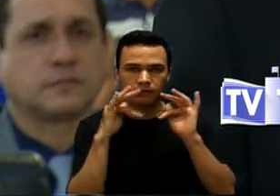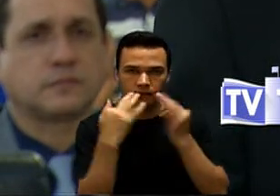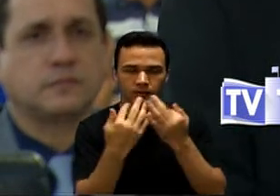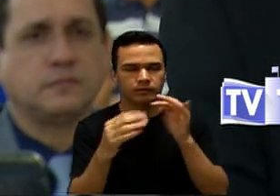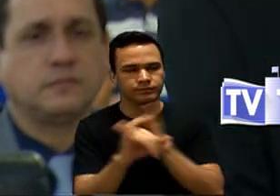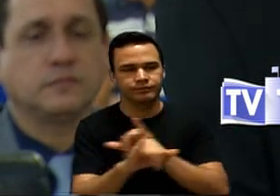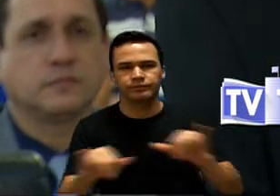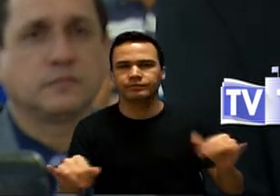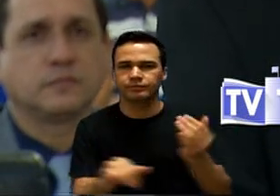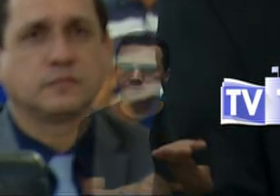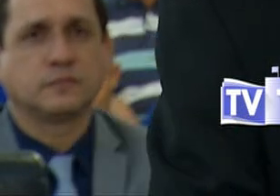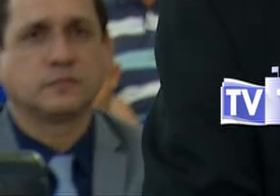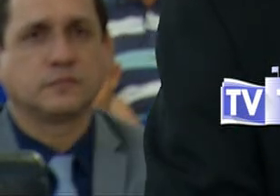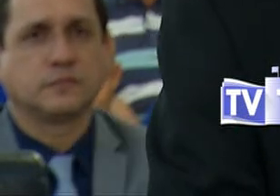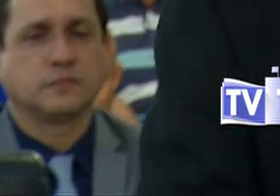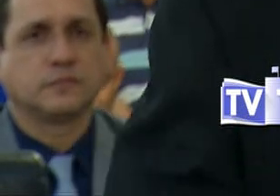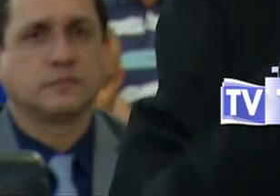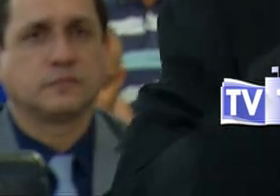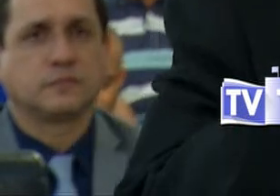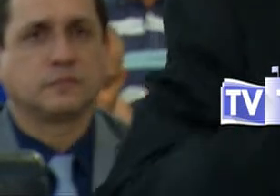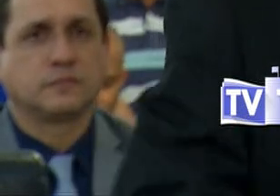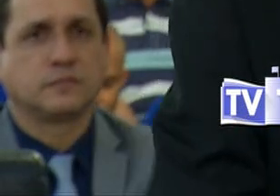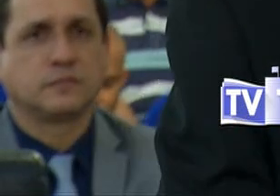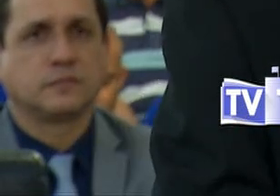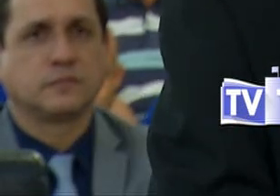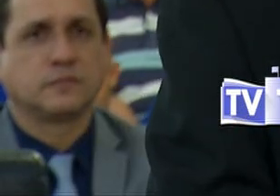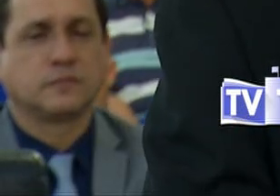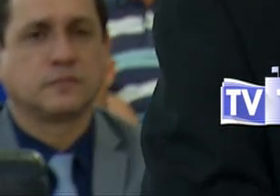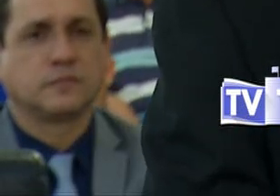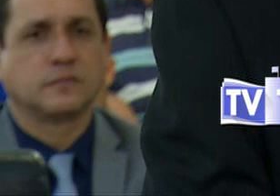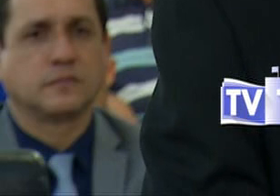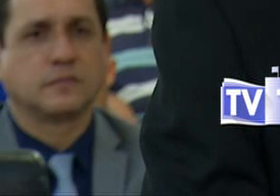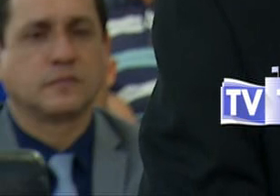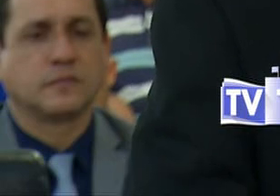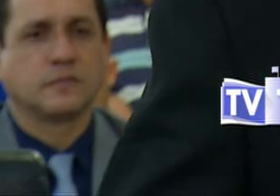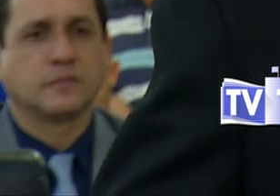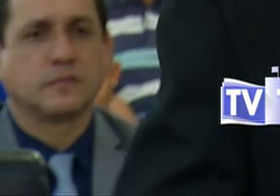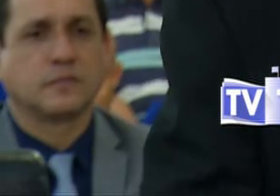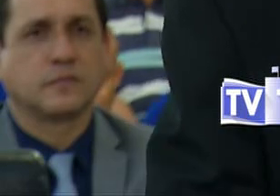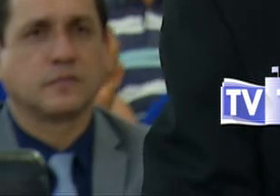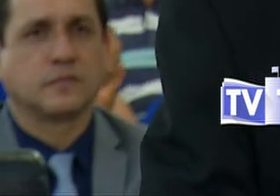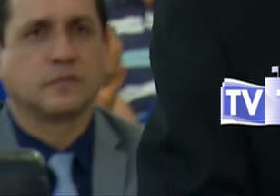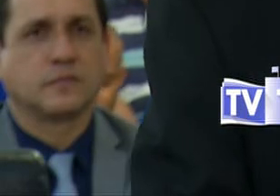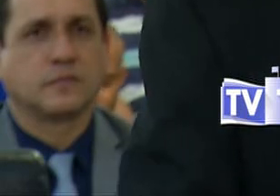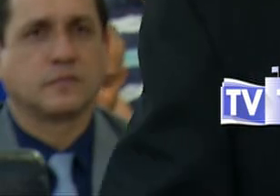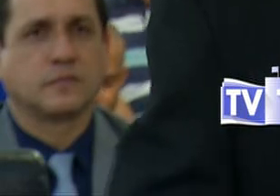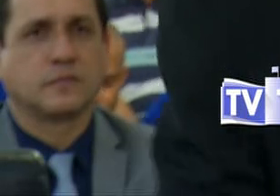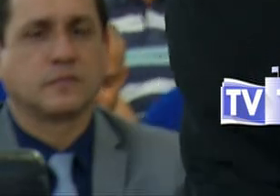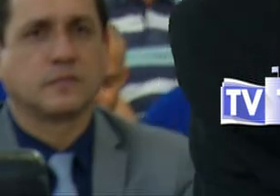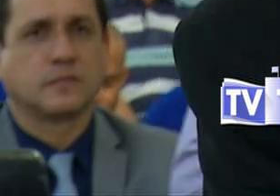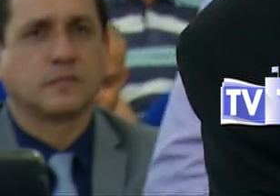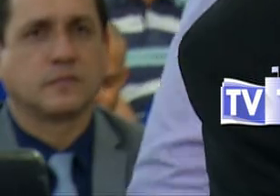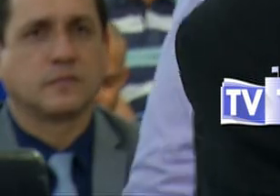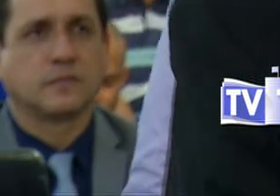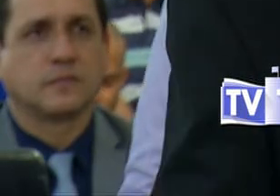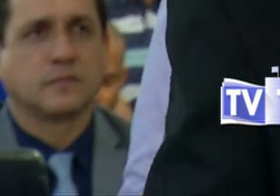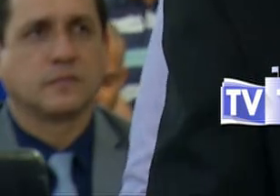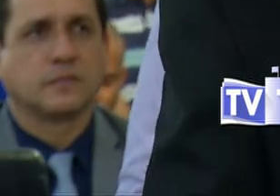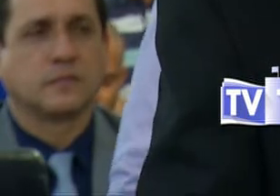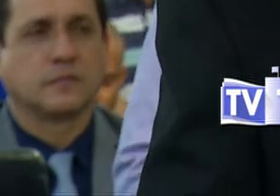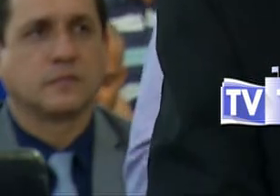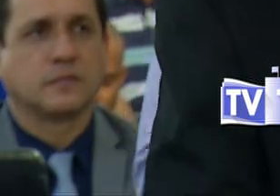dê ciência aos familiares enlutados. Valdir era o nosso primo e, infelizmente, veio falecer semana